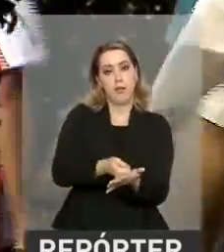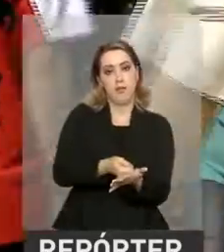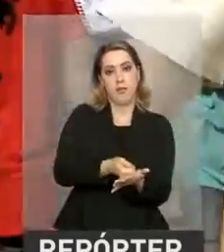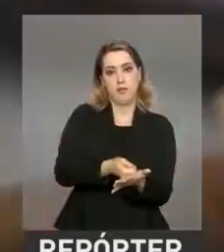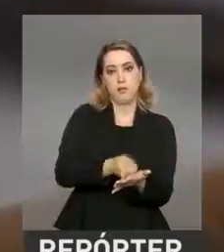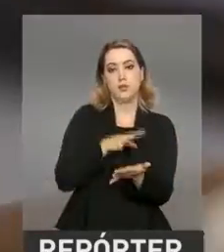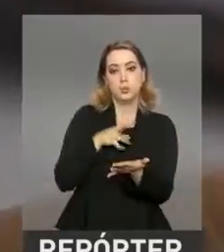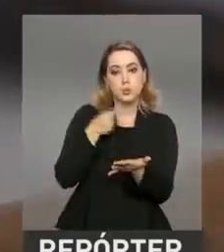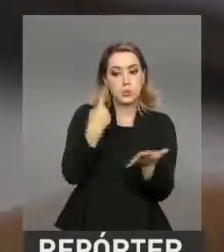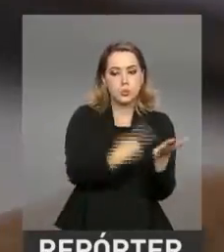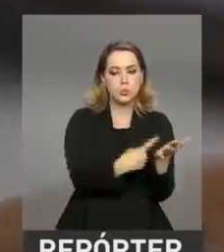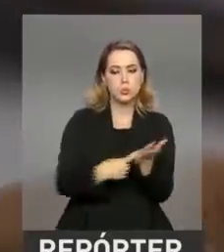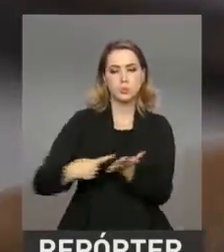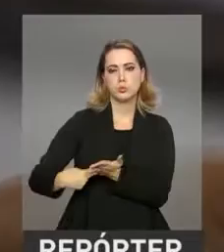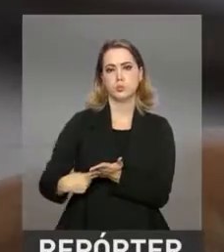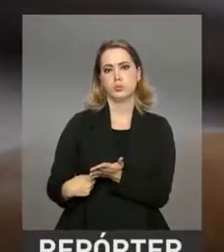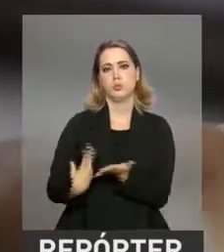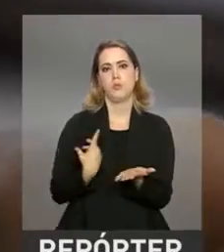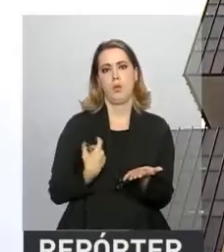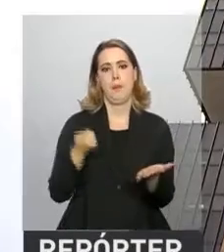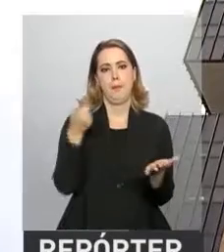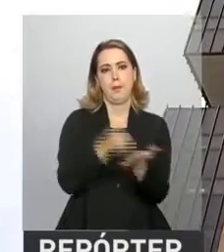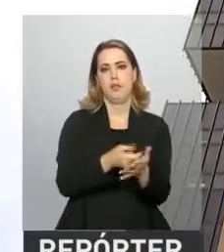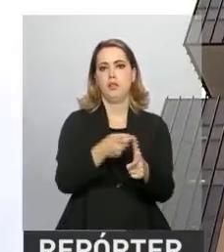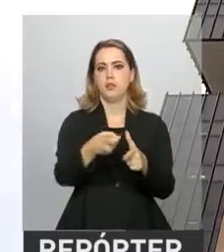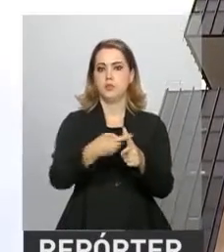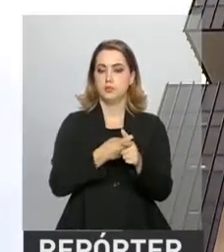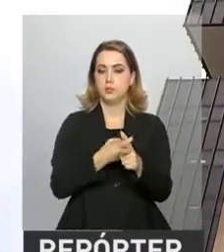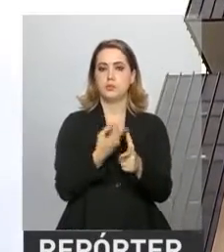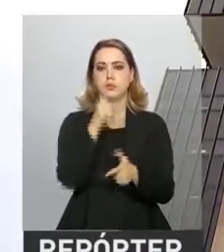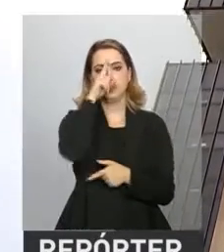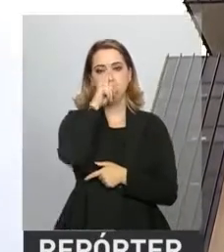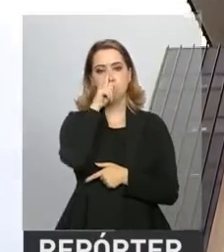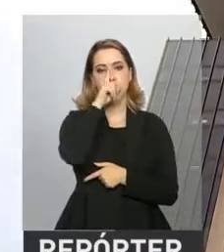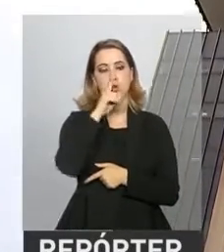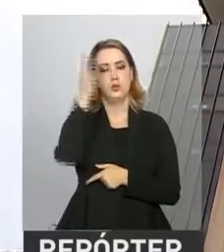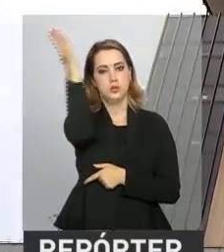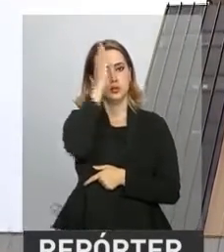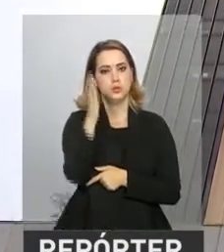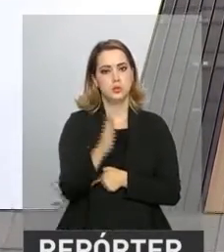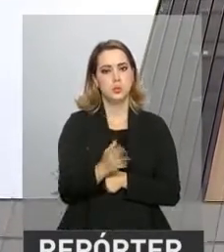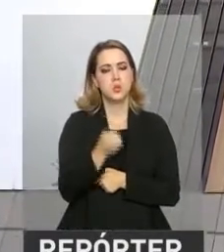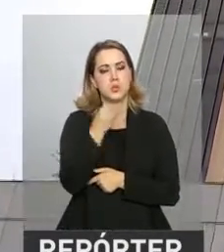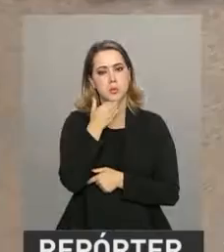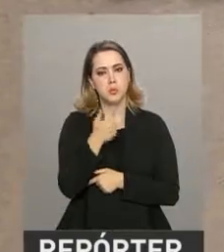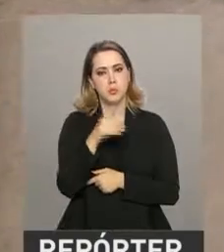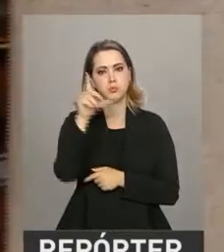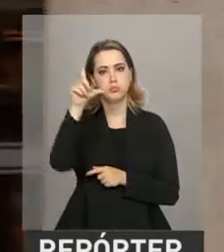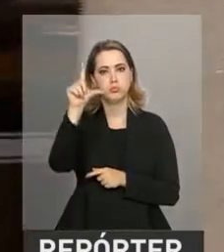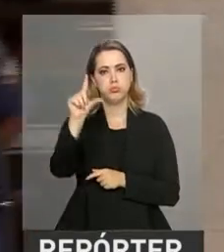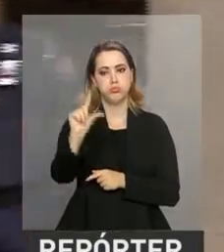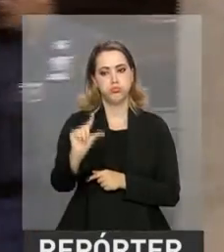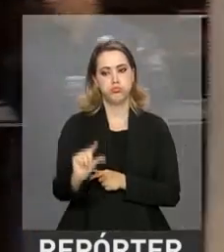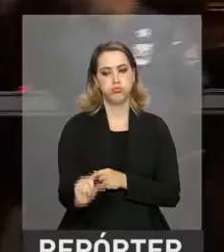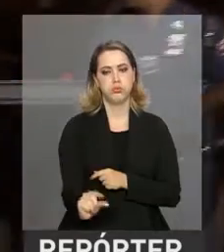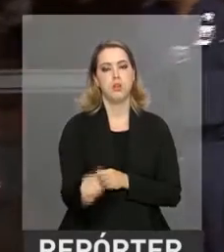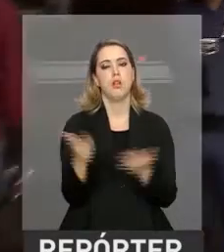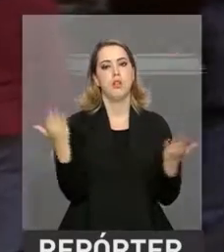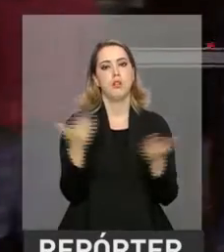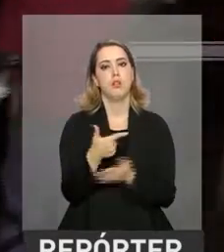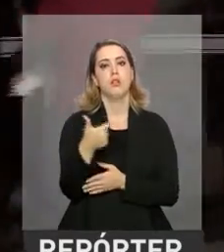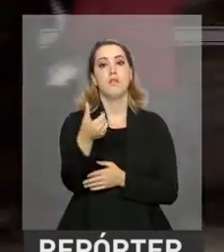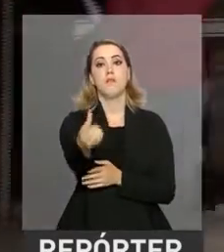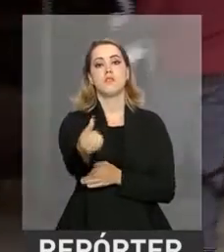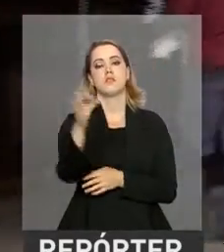compromissos ou seja pagar dívidas o risco do brasil caiu mais de 26% desde maio quando foi